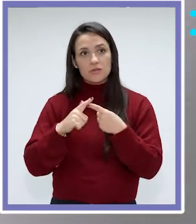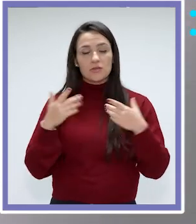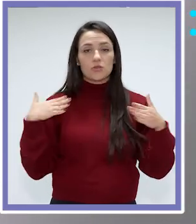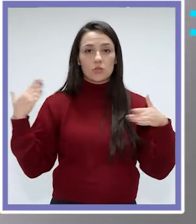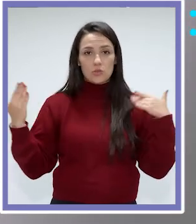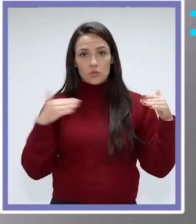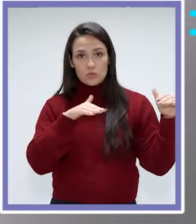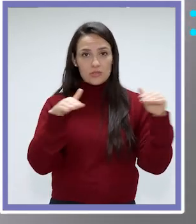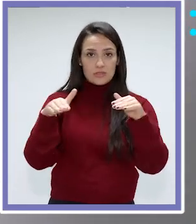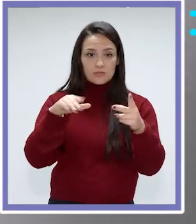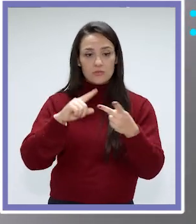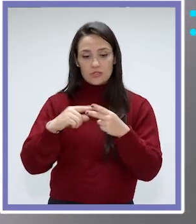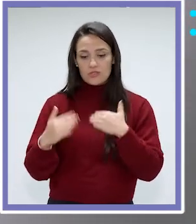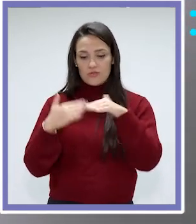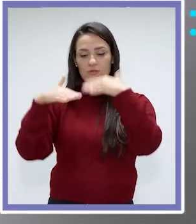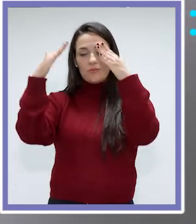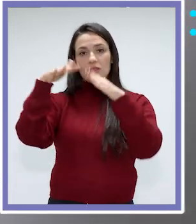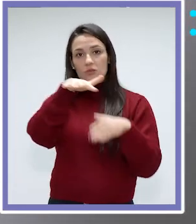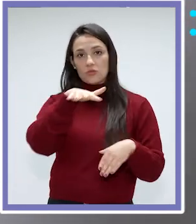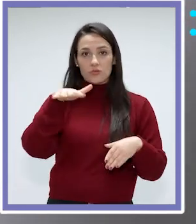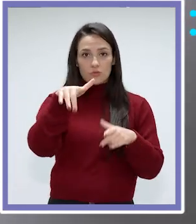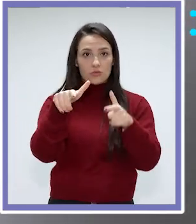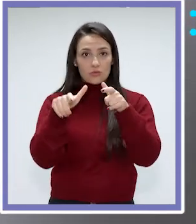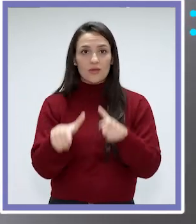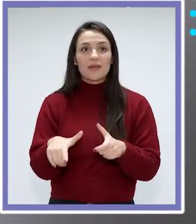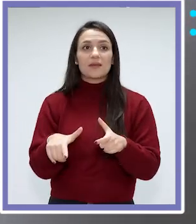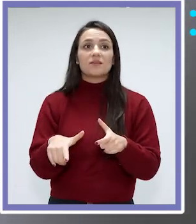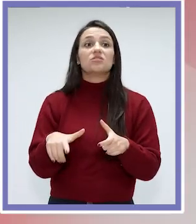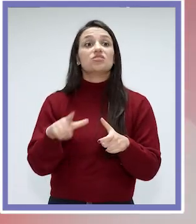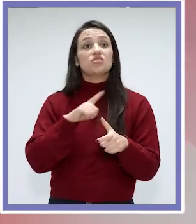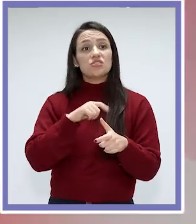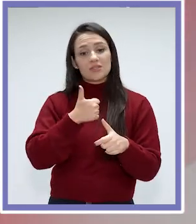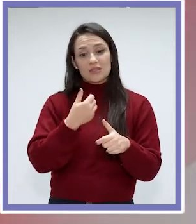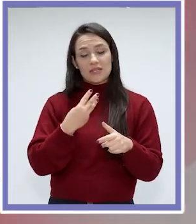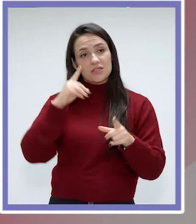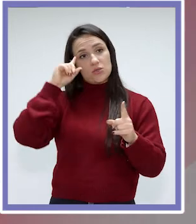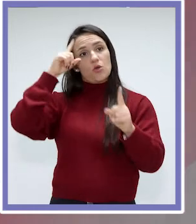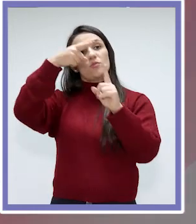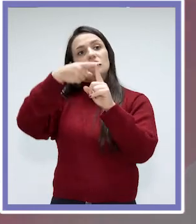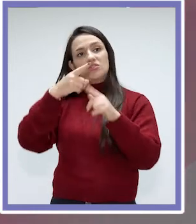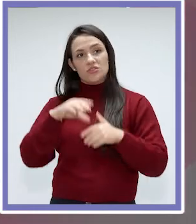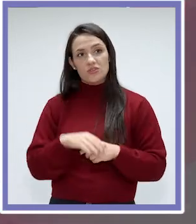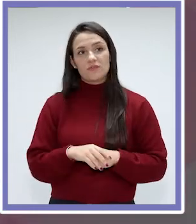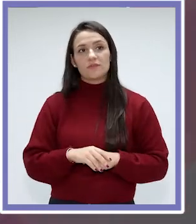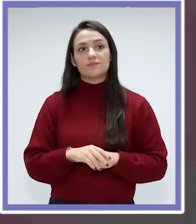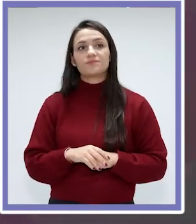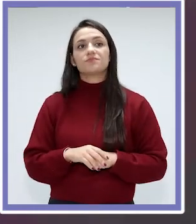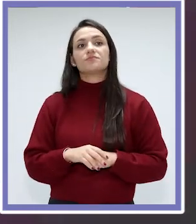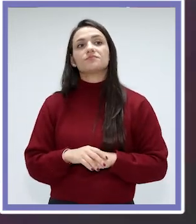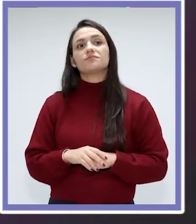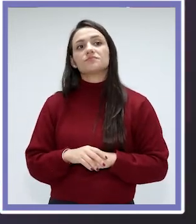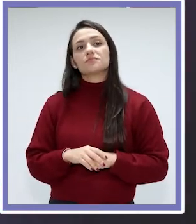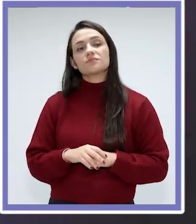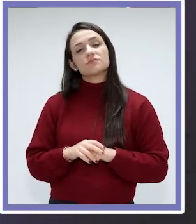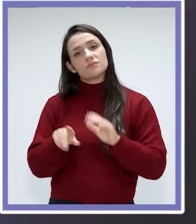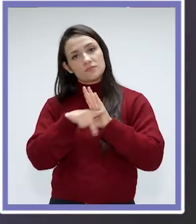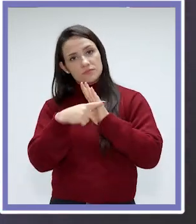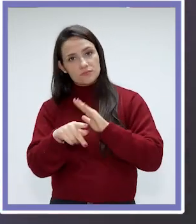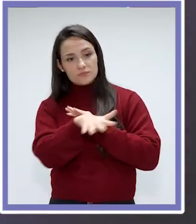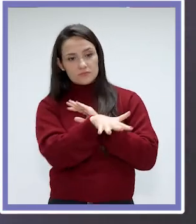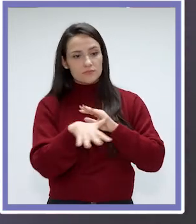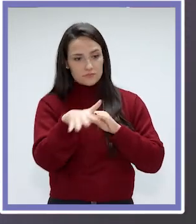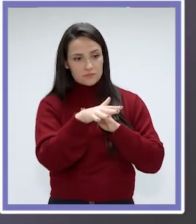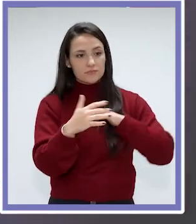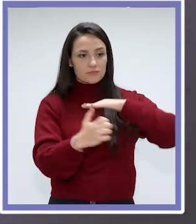que era um eixo específico. Então, nós tínhamos que ter 3 objetivos que tinham que estar muito alinhados com as outras mesas do setor empresarial